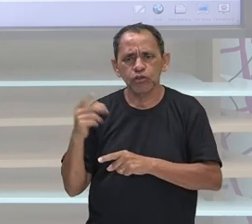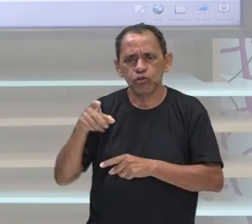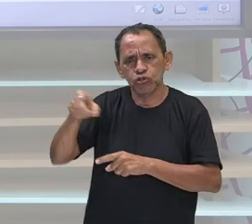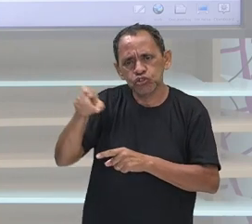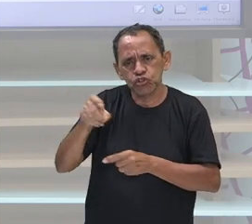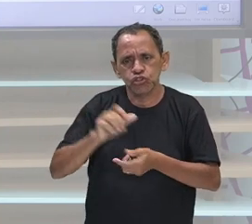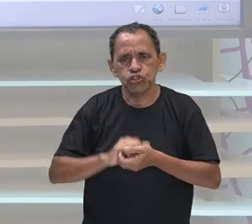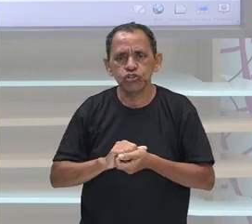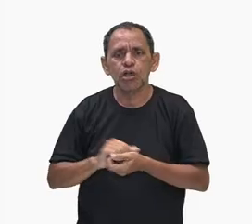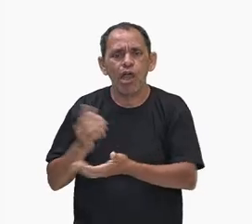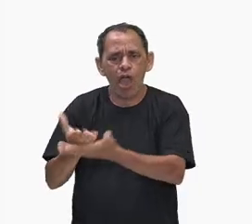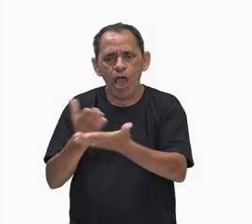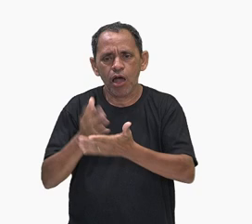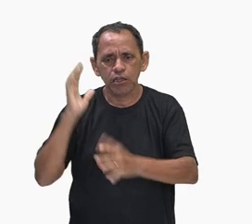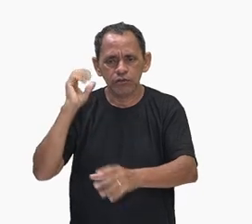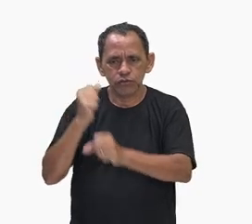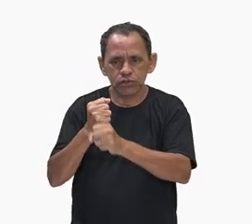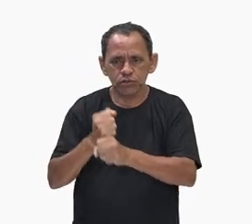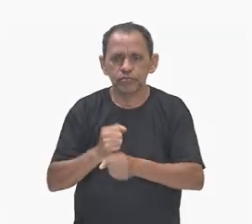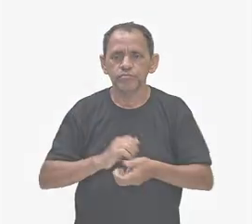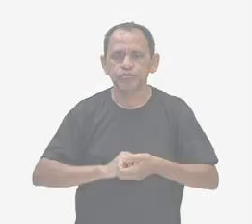nossa aula de revisão